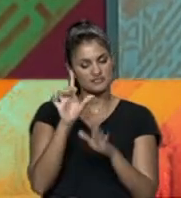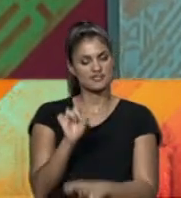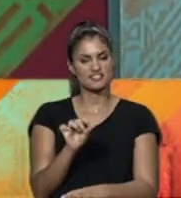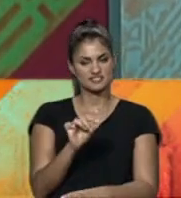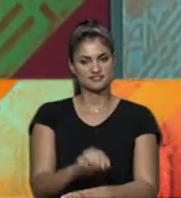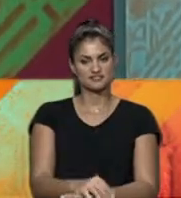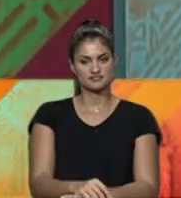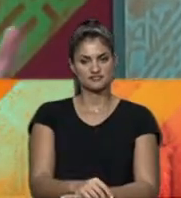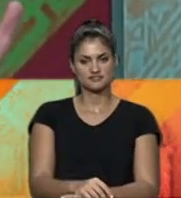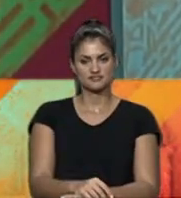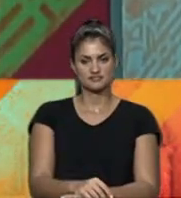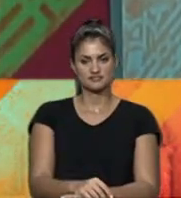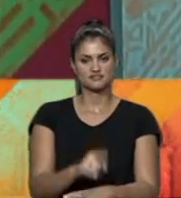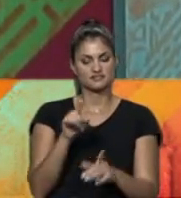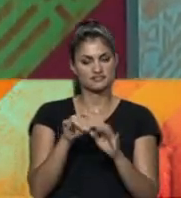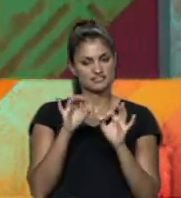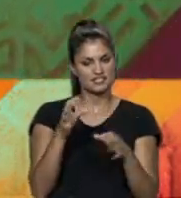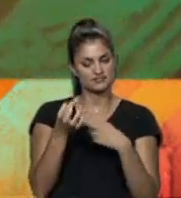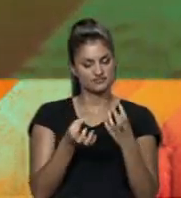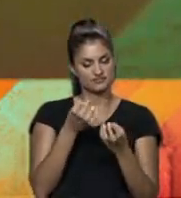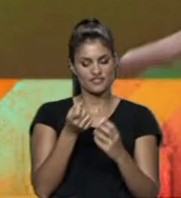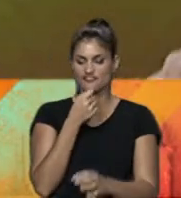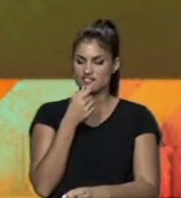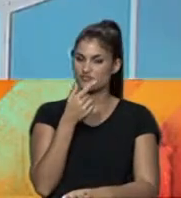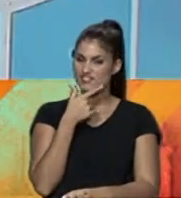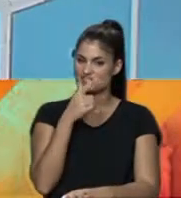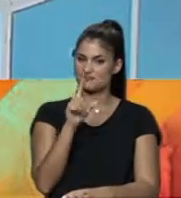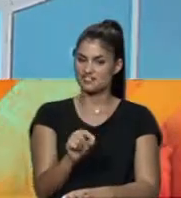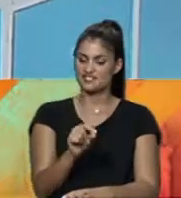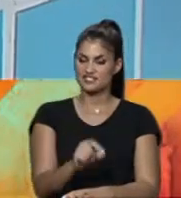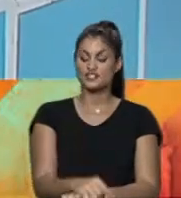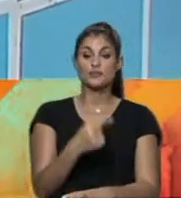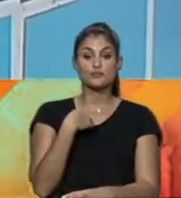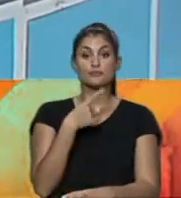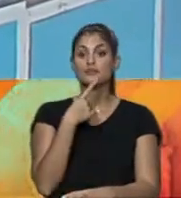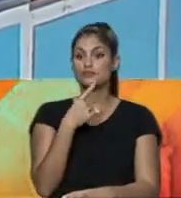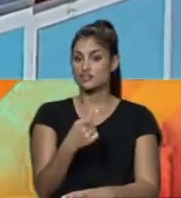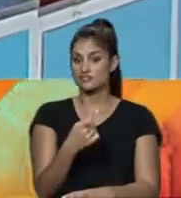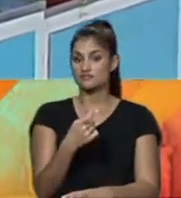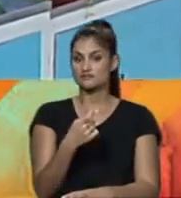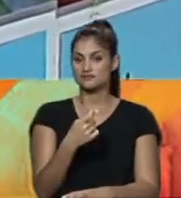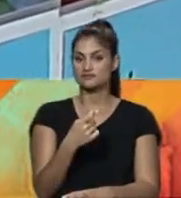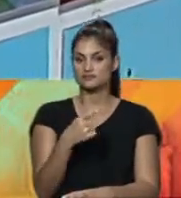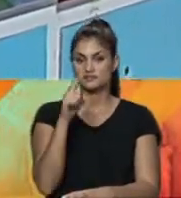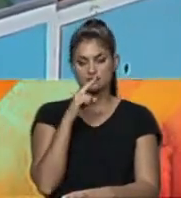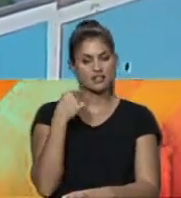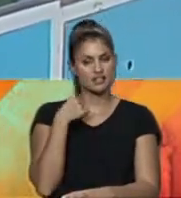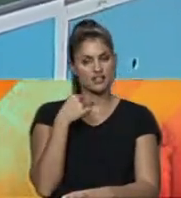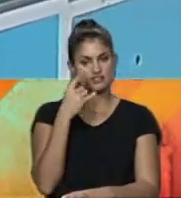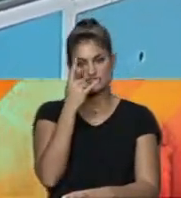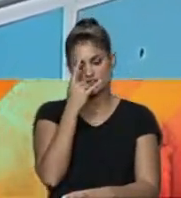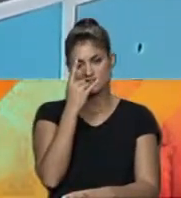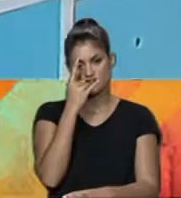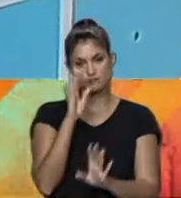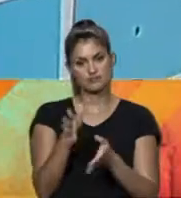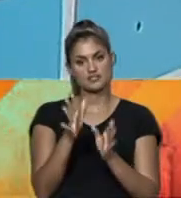como se cose uma bela feijoada. Exatamente. Tem que ser dar tempo ao tempo, não é? Deixa-me é? Perguntar, tá. Por favor, se a carne do javali necessita